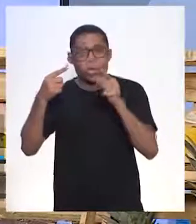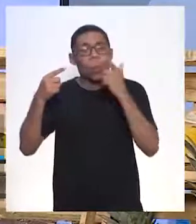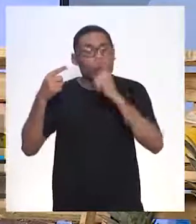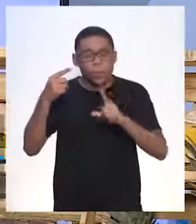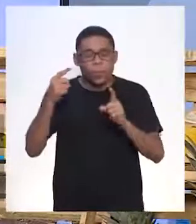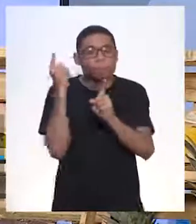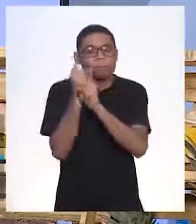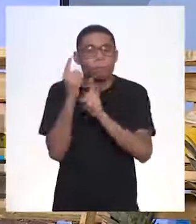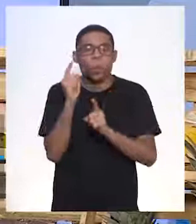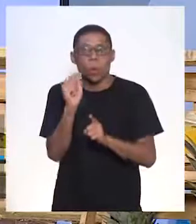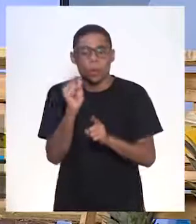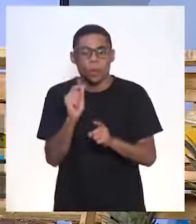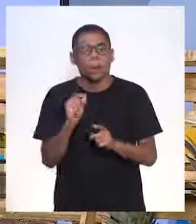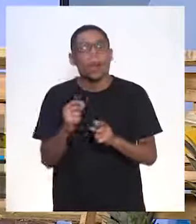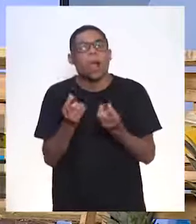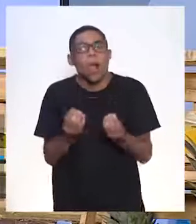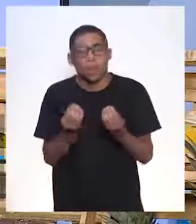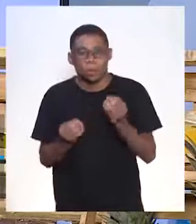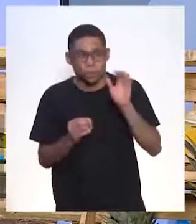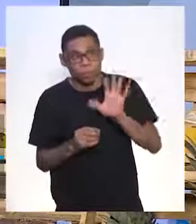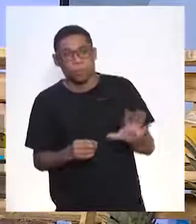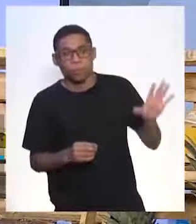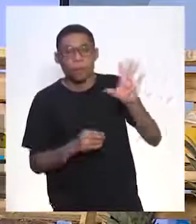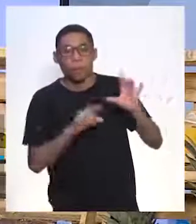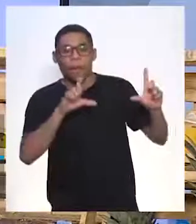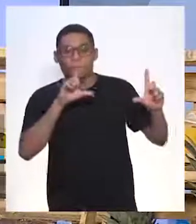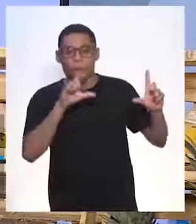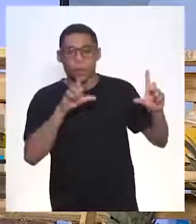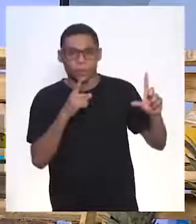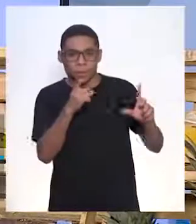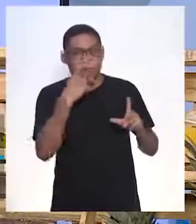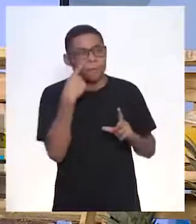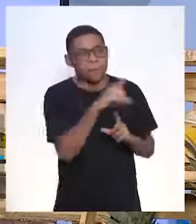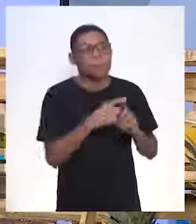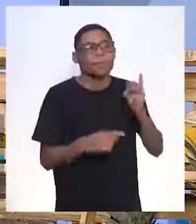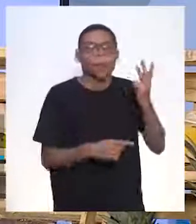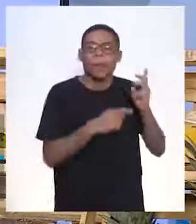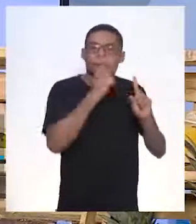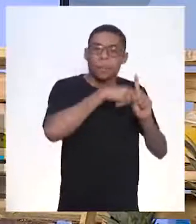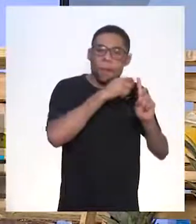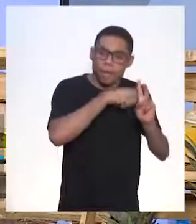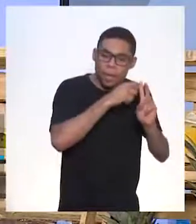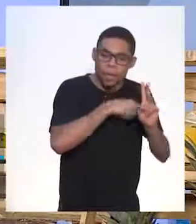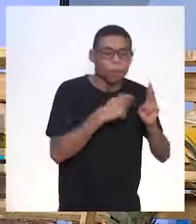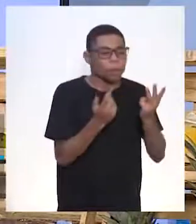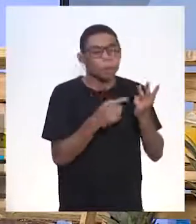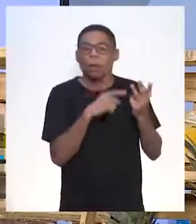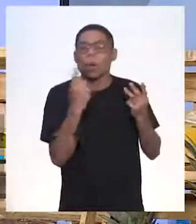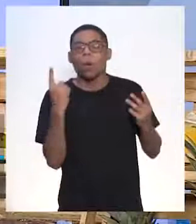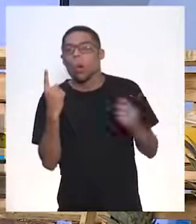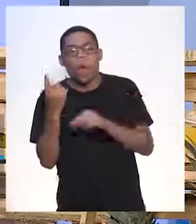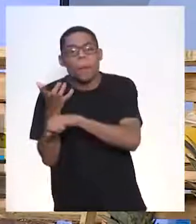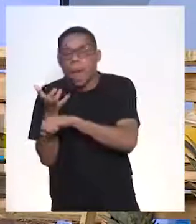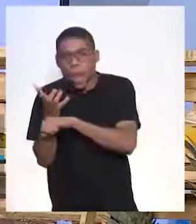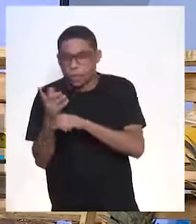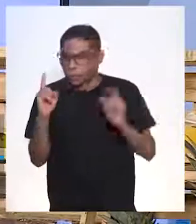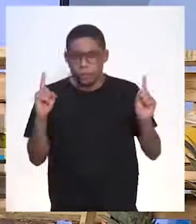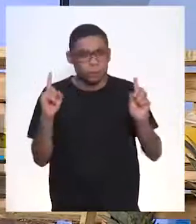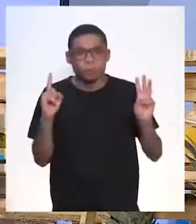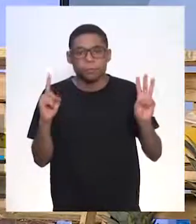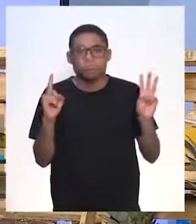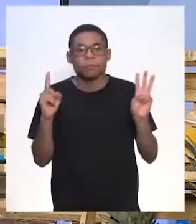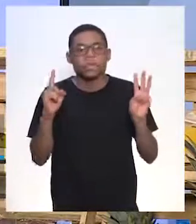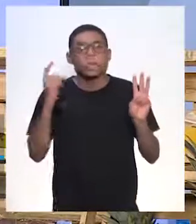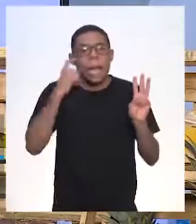conseguiram identificar ali através de uma imagem. Então, você tinha lá 3 bananas, 1 abacaxi, já estavam as operações, somar